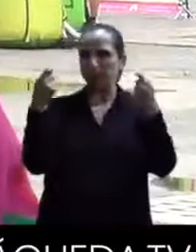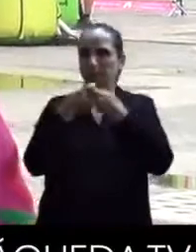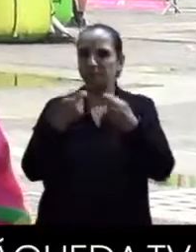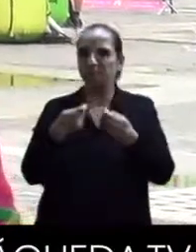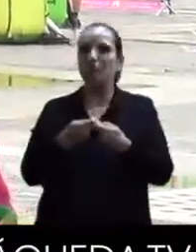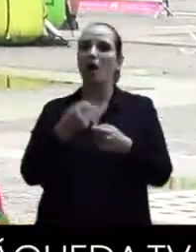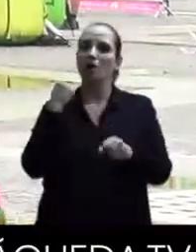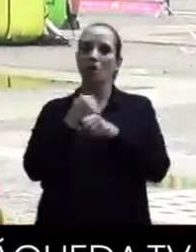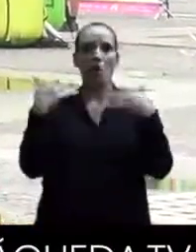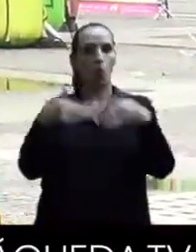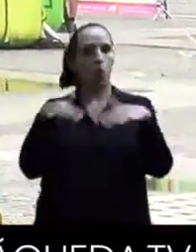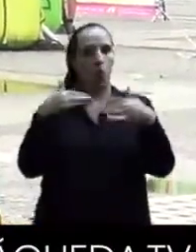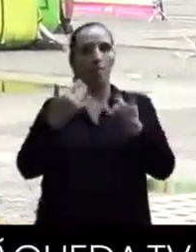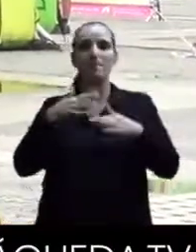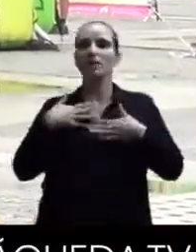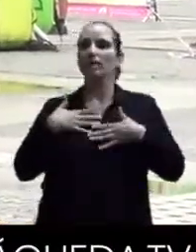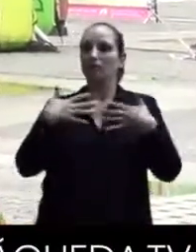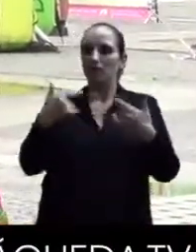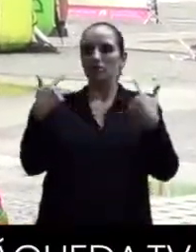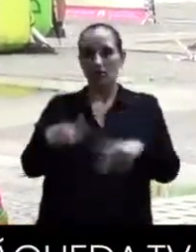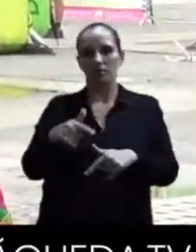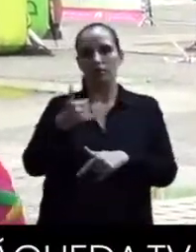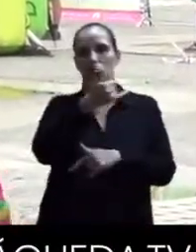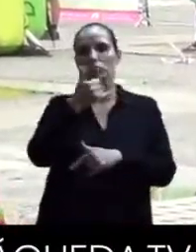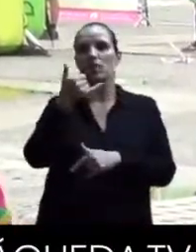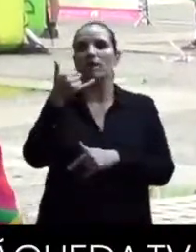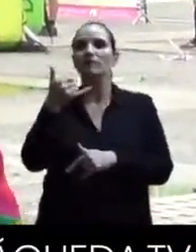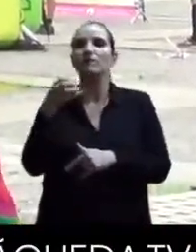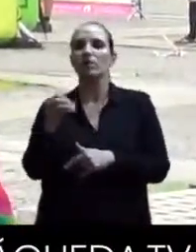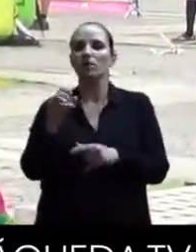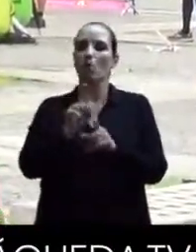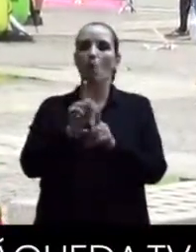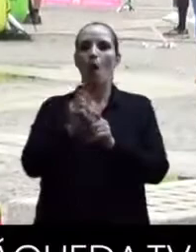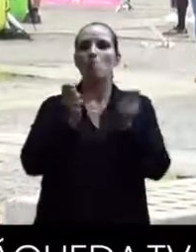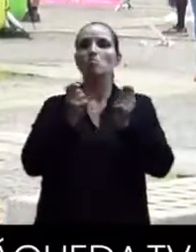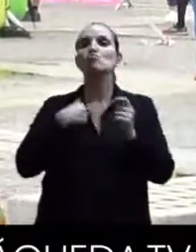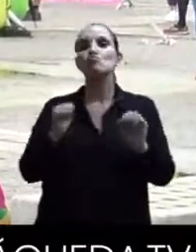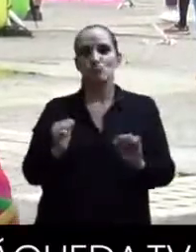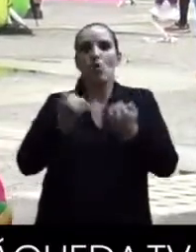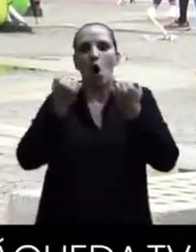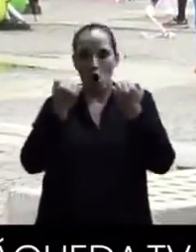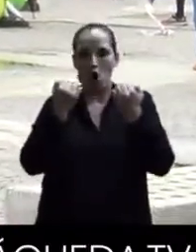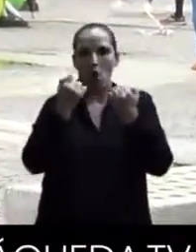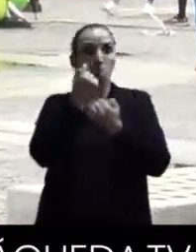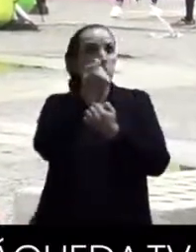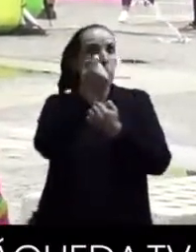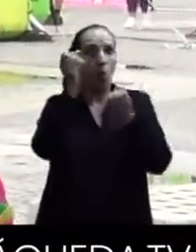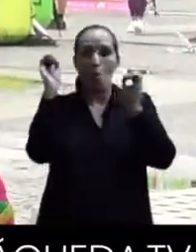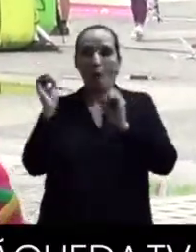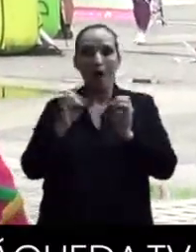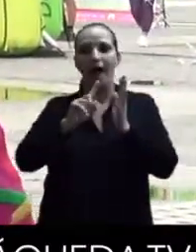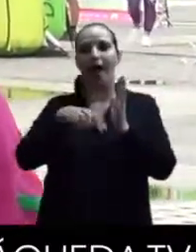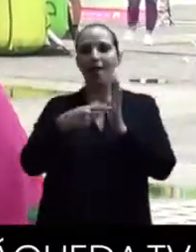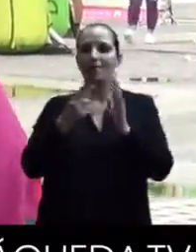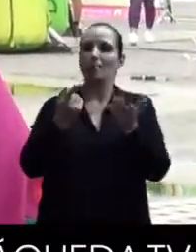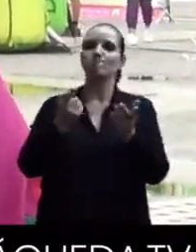regulamento, deu-nos muito trabalho e deu-nos um grande prazer em 2020 conseguirmos ser uma das poucas organizações,